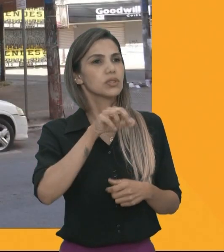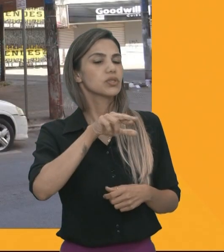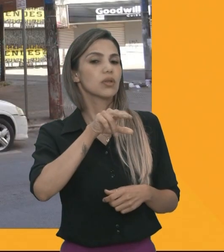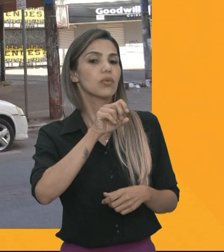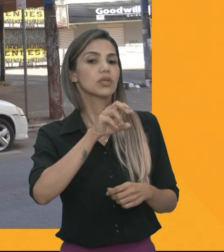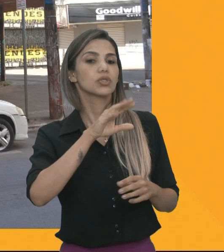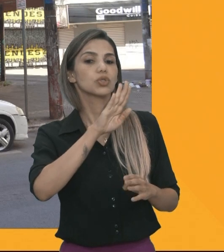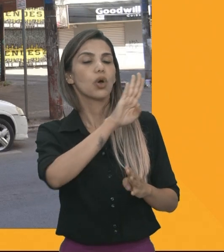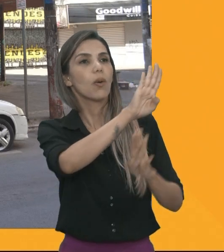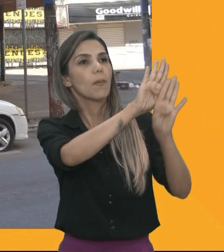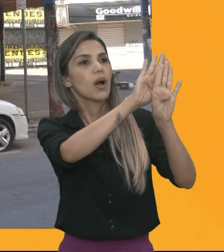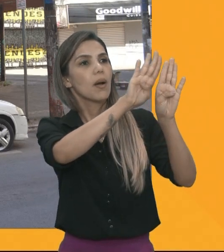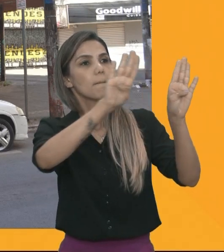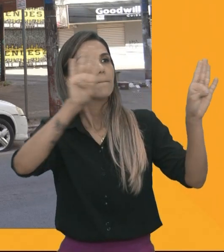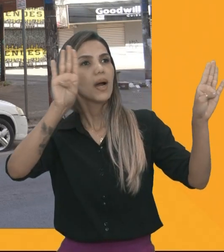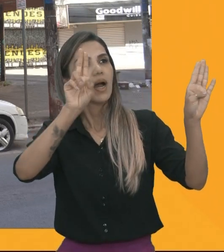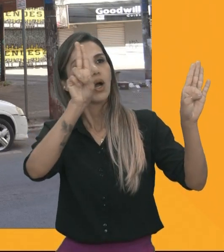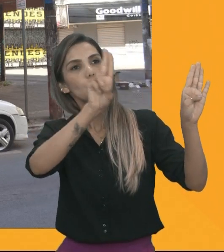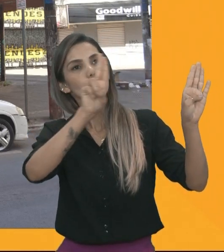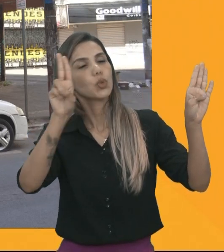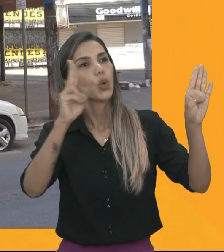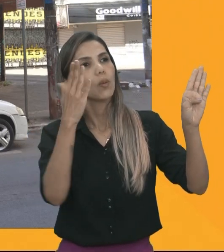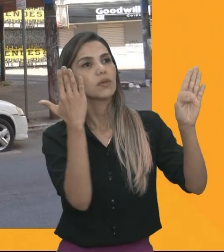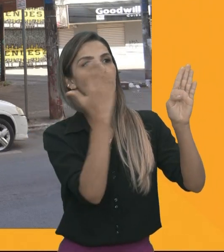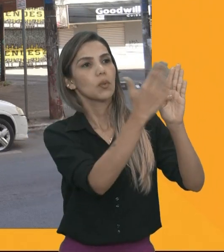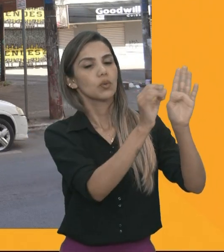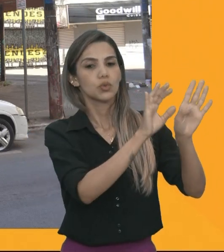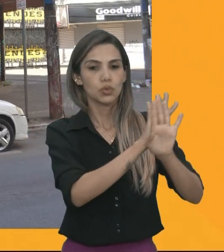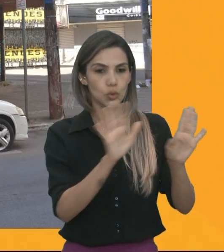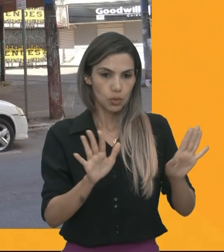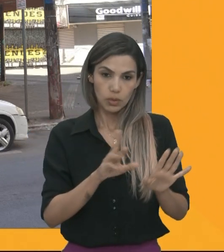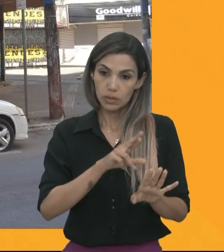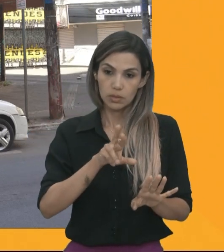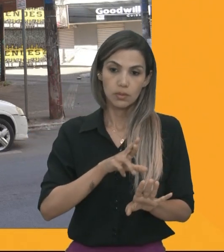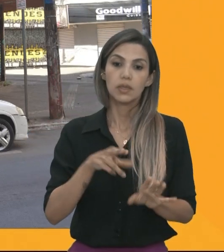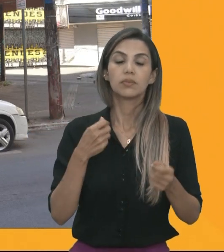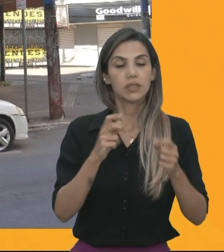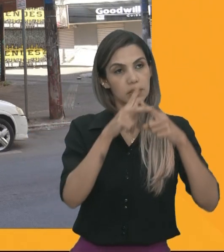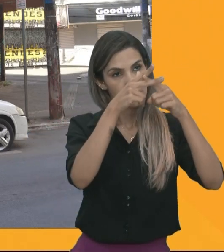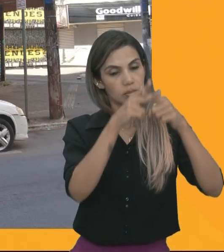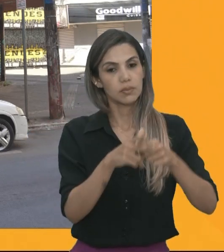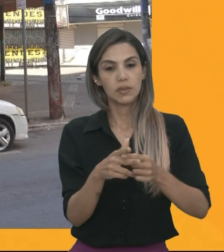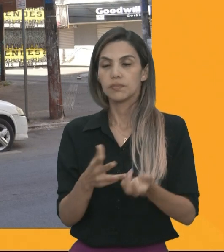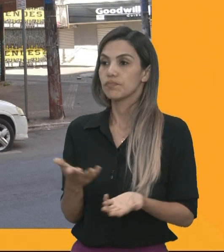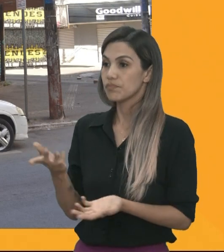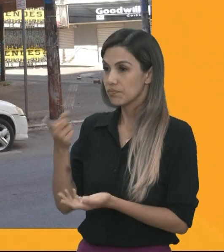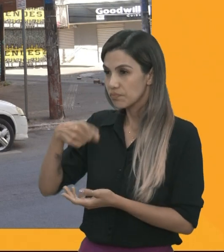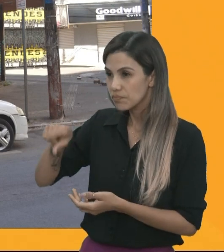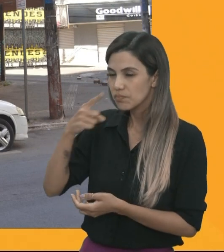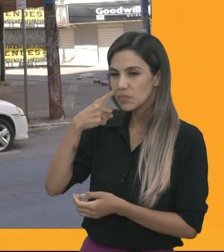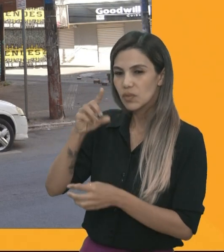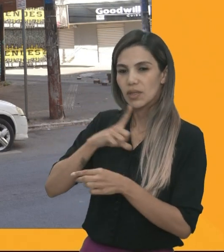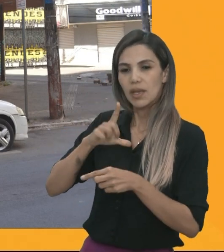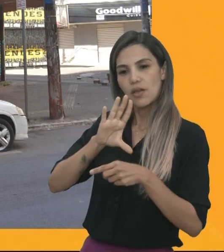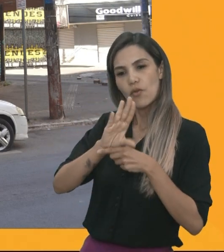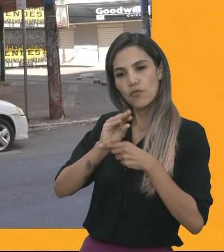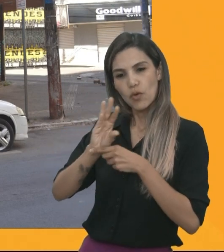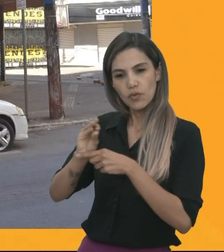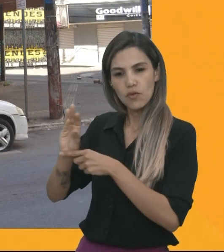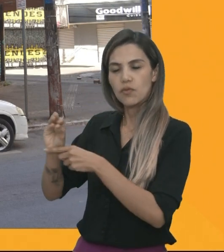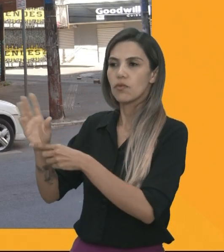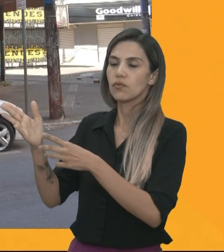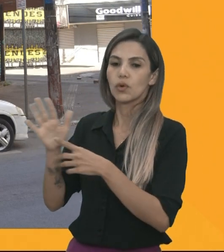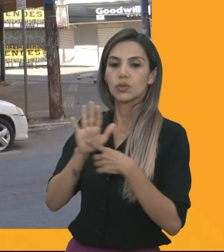ir lá e colocar um letreiro, né? Sim, a gente está acompanhando aí, inclusive, imagens que mostram